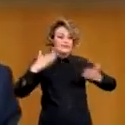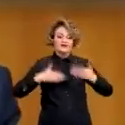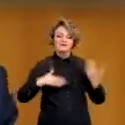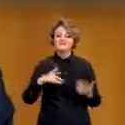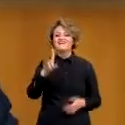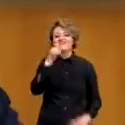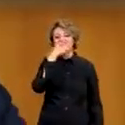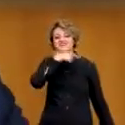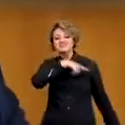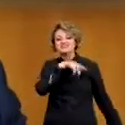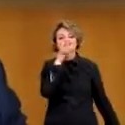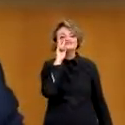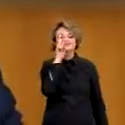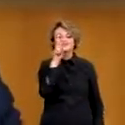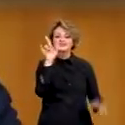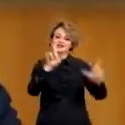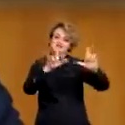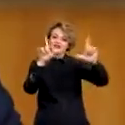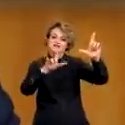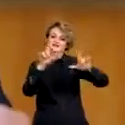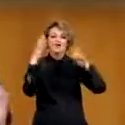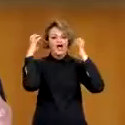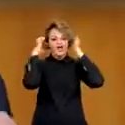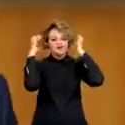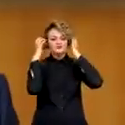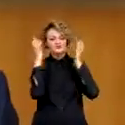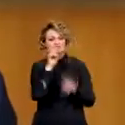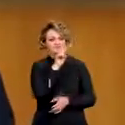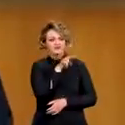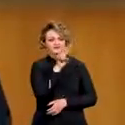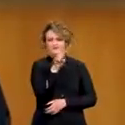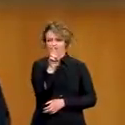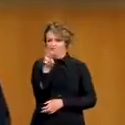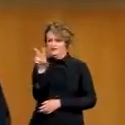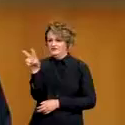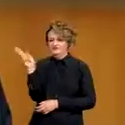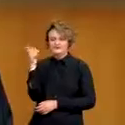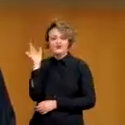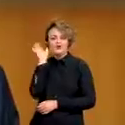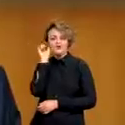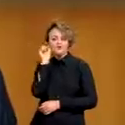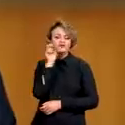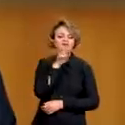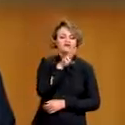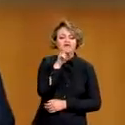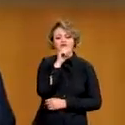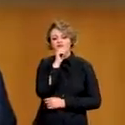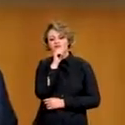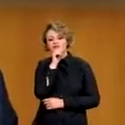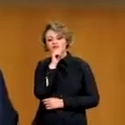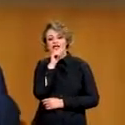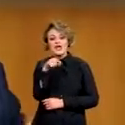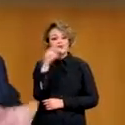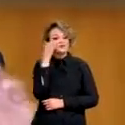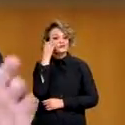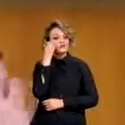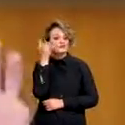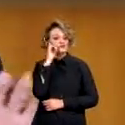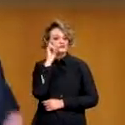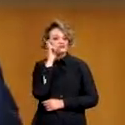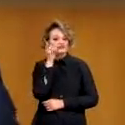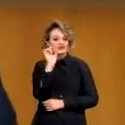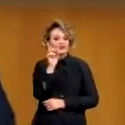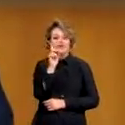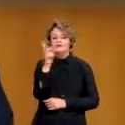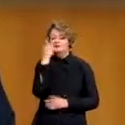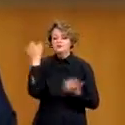que você fica vendo televisão, você fica ouvindo rádio, você fica vendo notícia. E eu não uso o celular todo dia, mas as pessoas